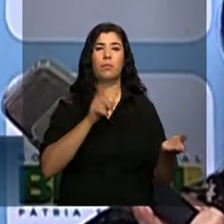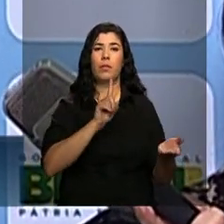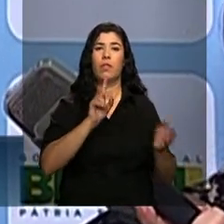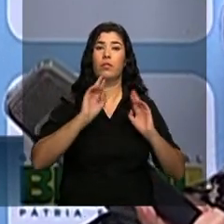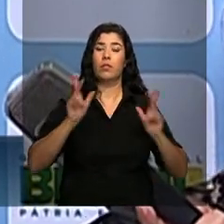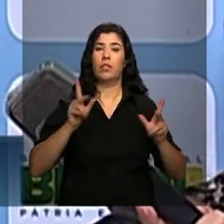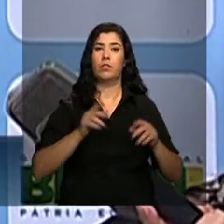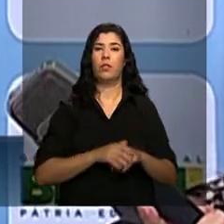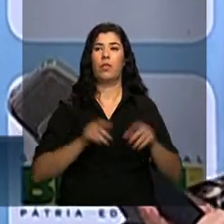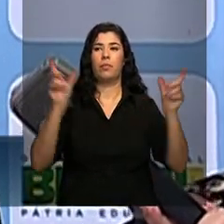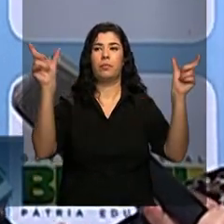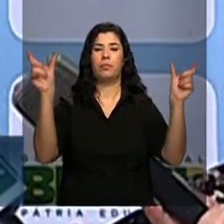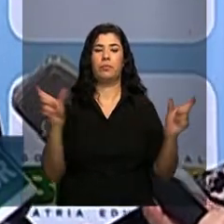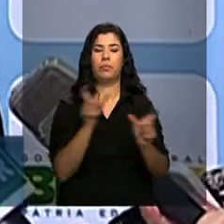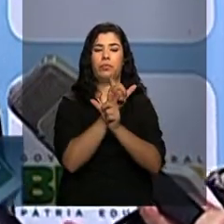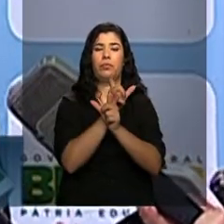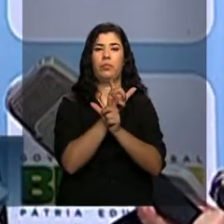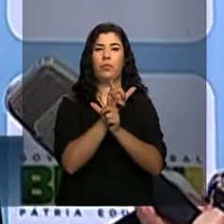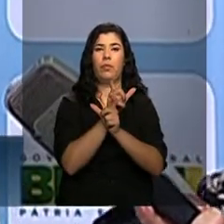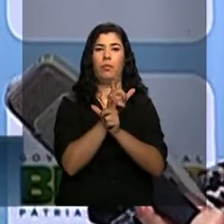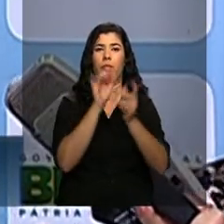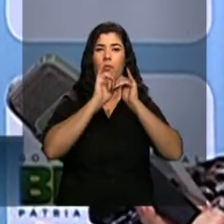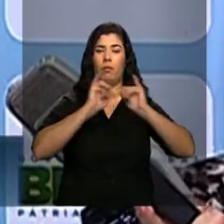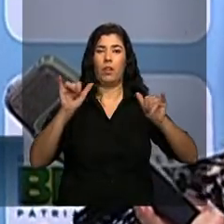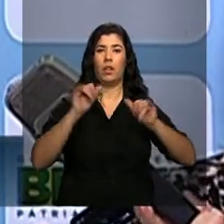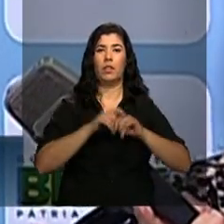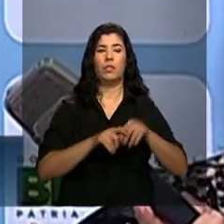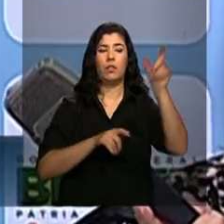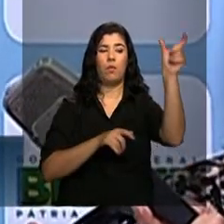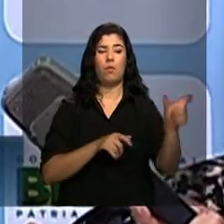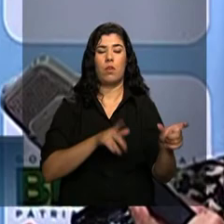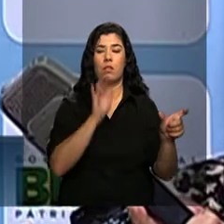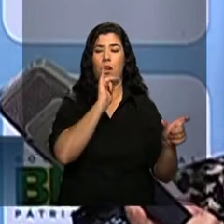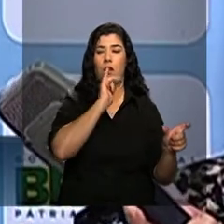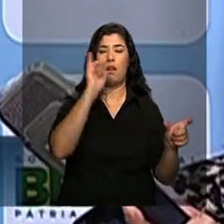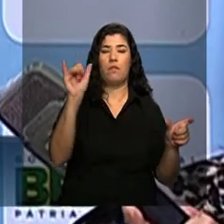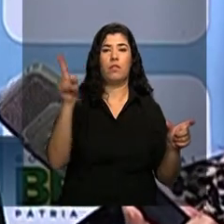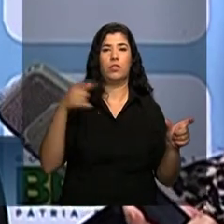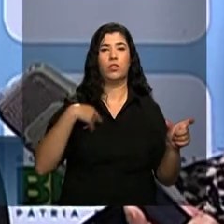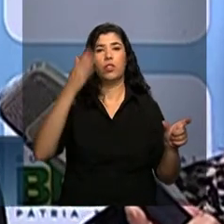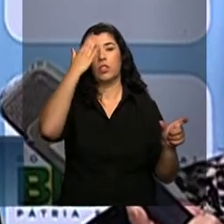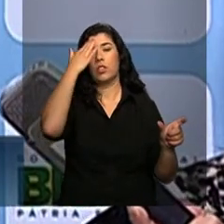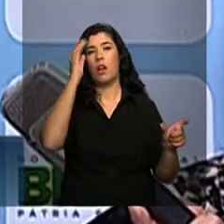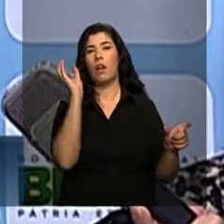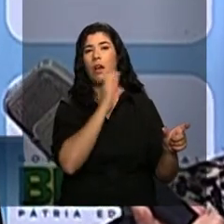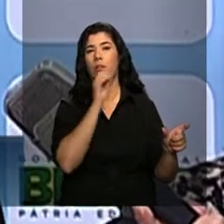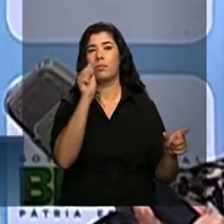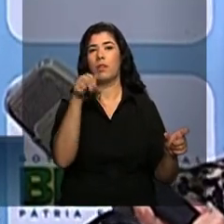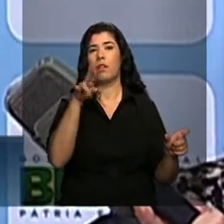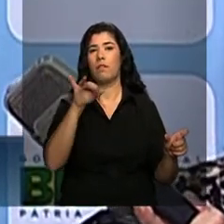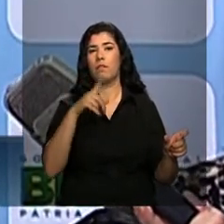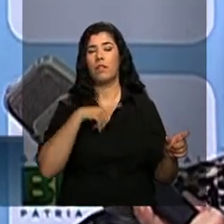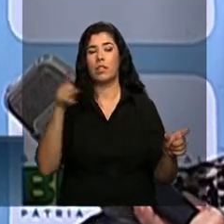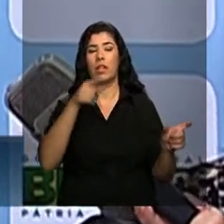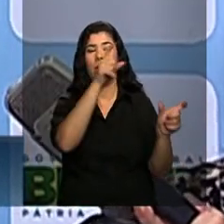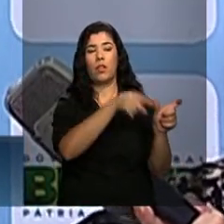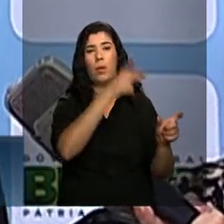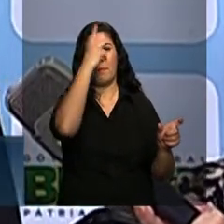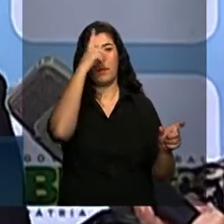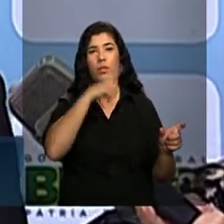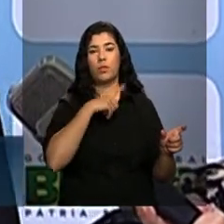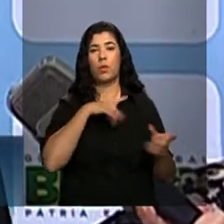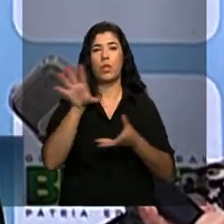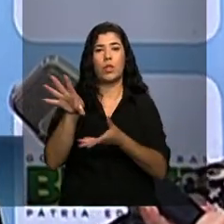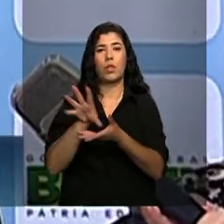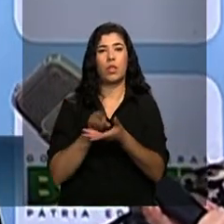a integração dos sistemas, essa informação automaticamente dispara para a vigilância sanitária, dizendo, olha, houve uma reação adversa em tal lugar,